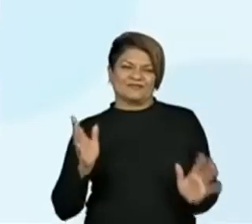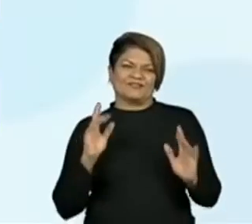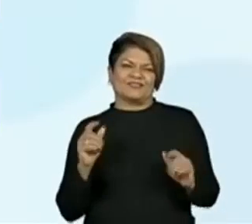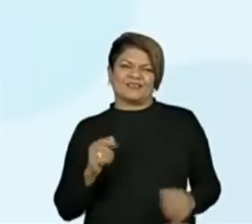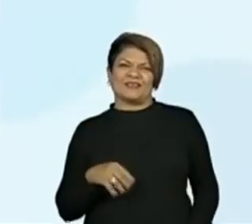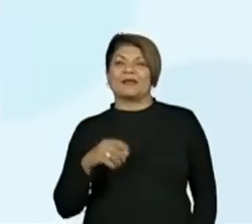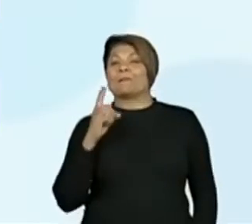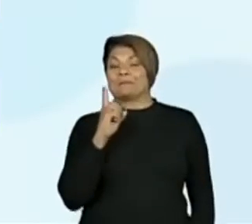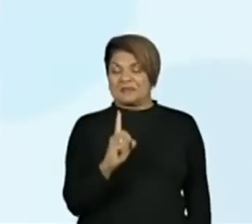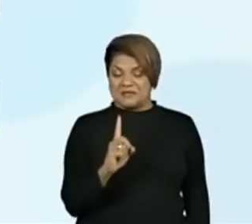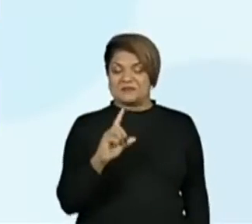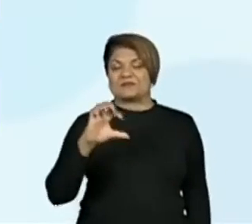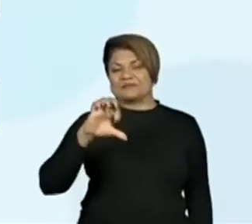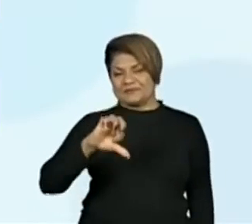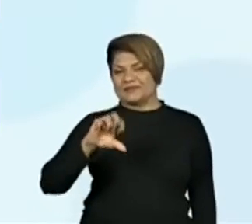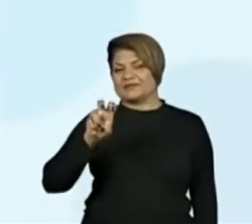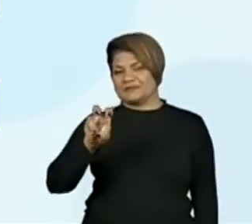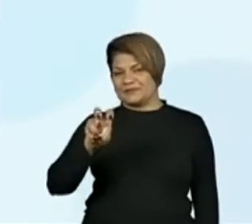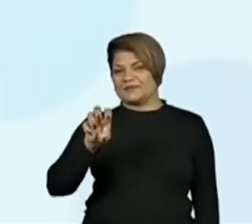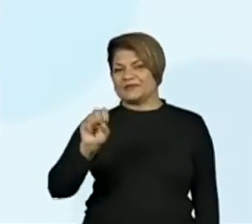Isso,